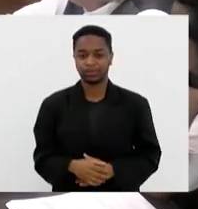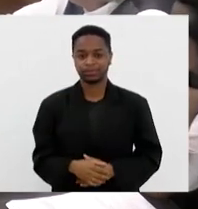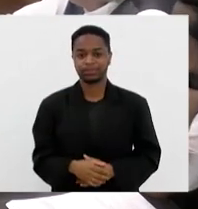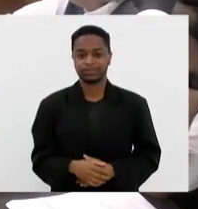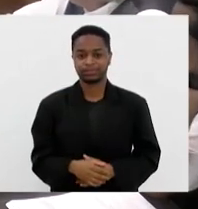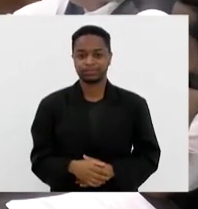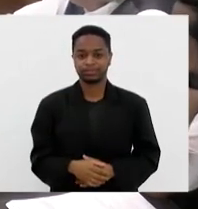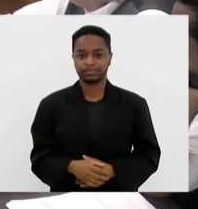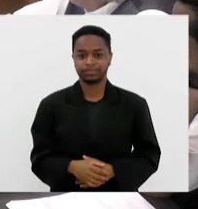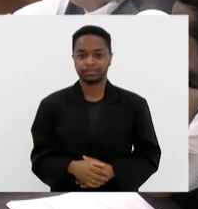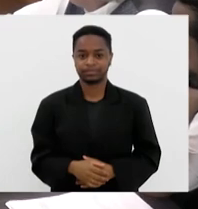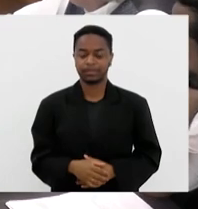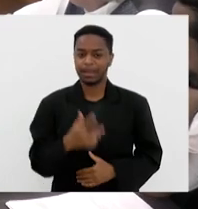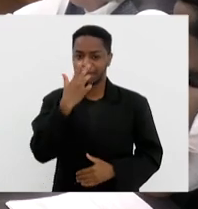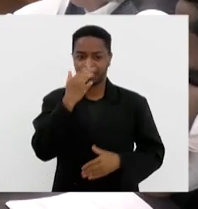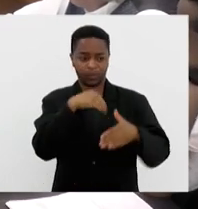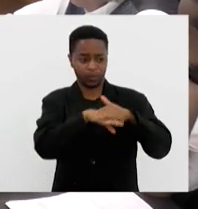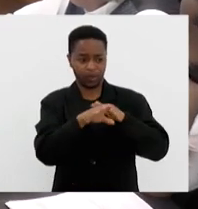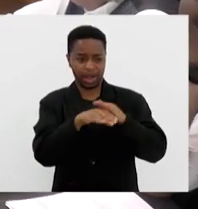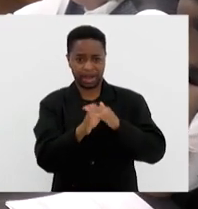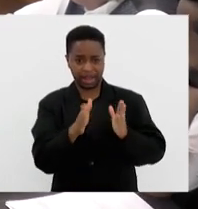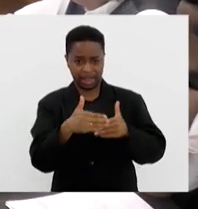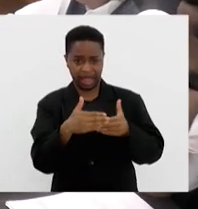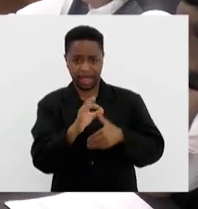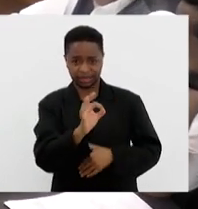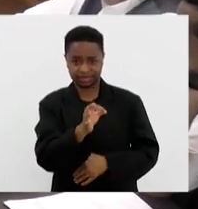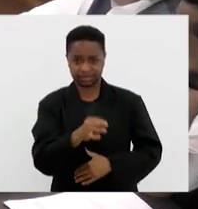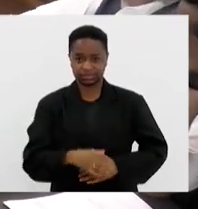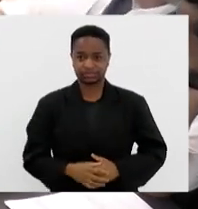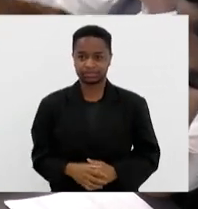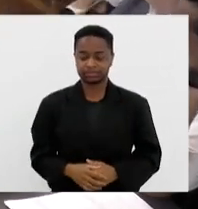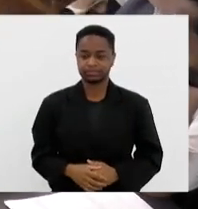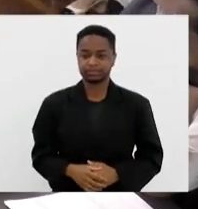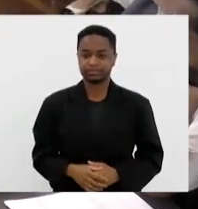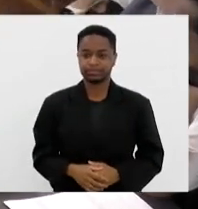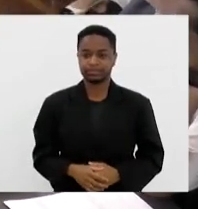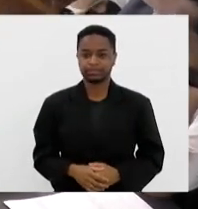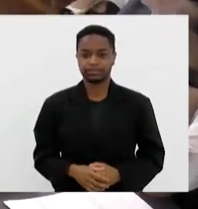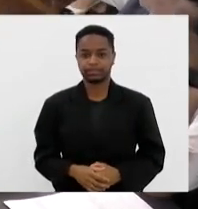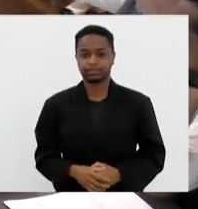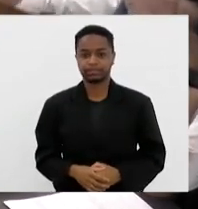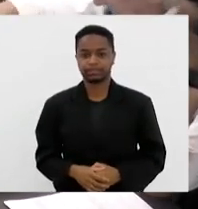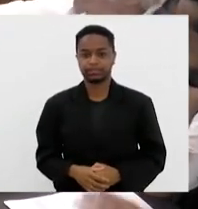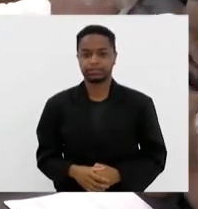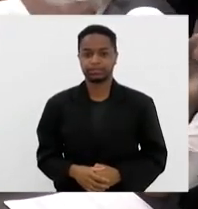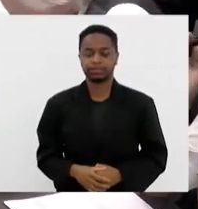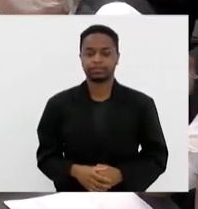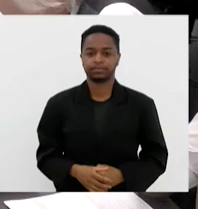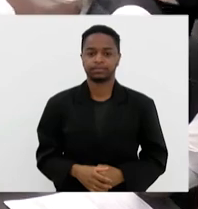ver se fosse para Caxias isso, ele ia fazer igual. Só para Caxias.